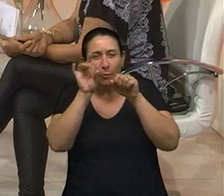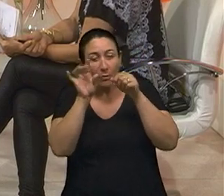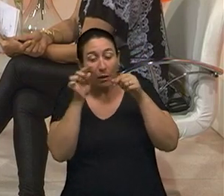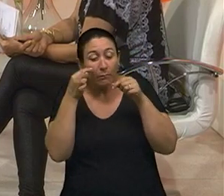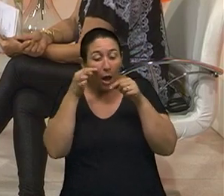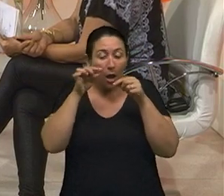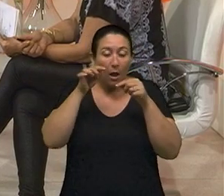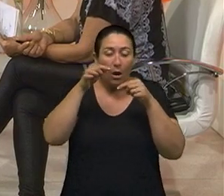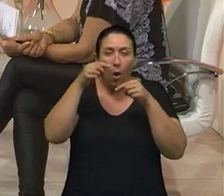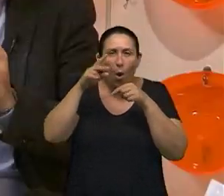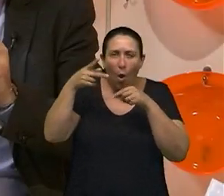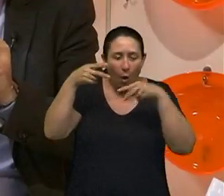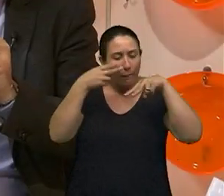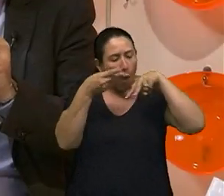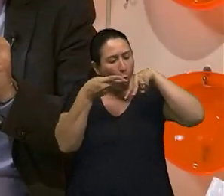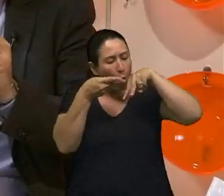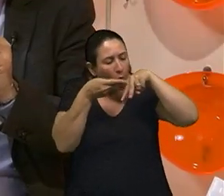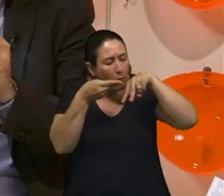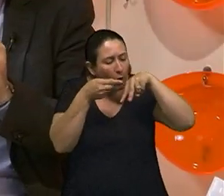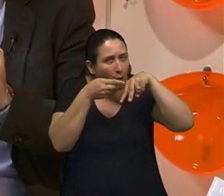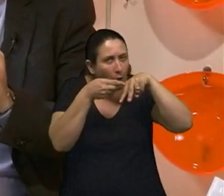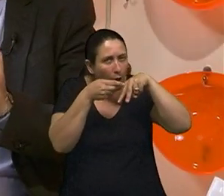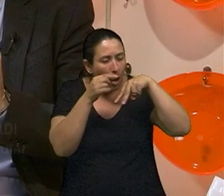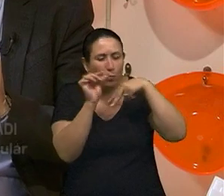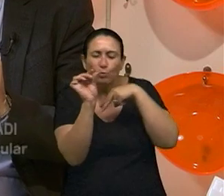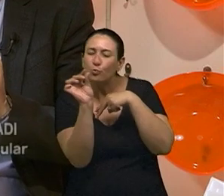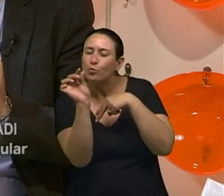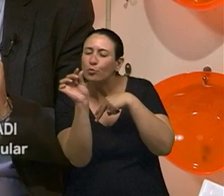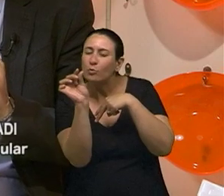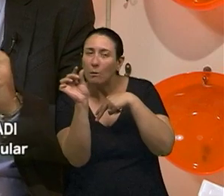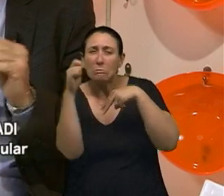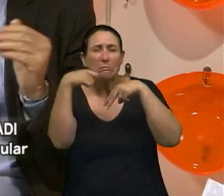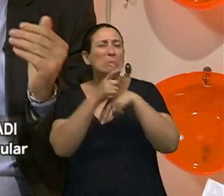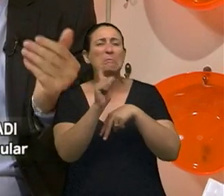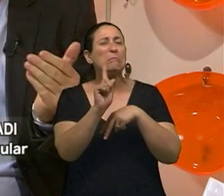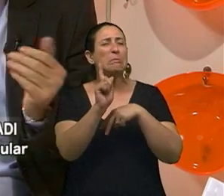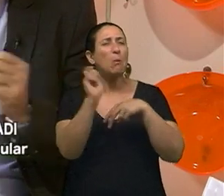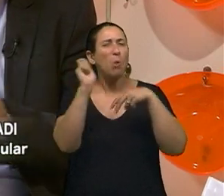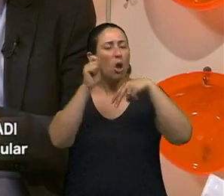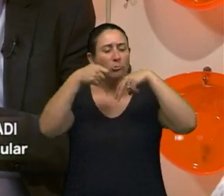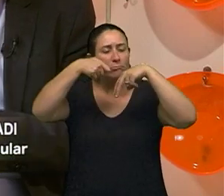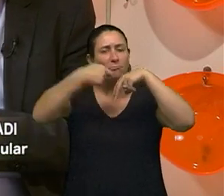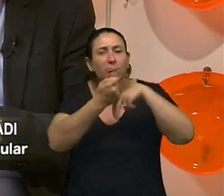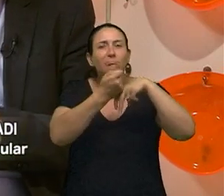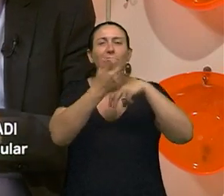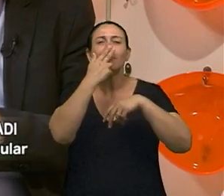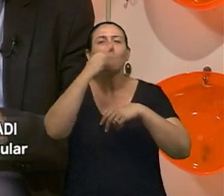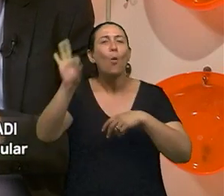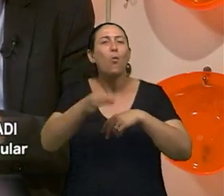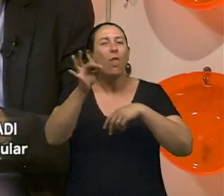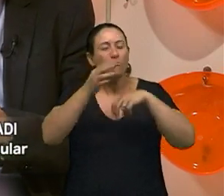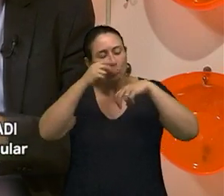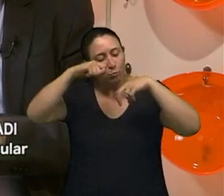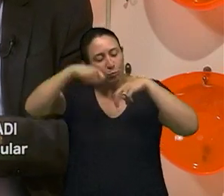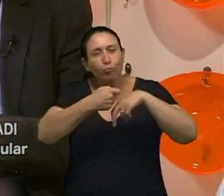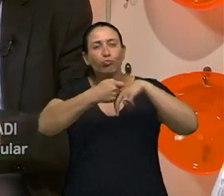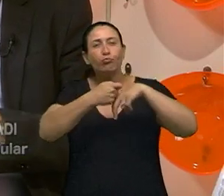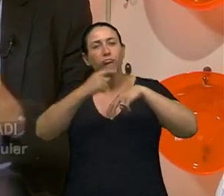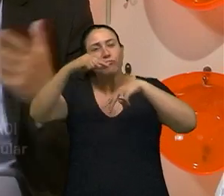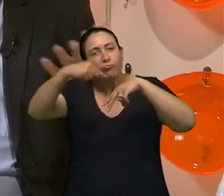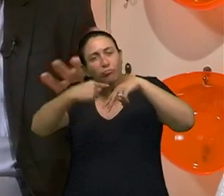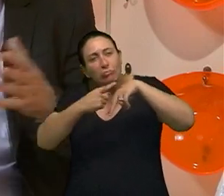virilha para entrar com o dispositivo mas hoje a gente pode fazer tudo através de punção eh e particularmente em alguns grupos de